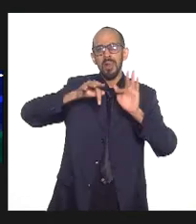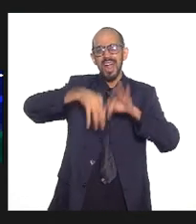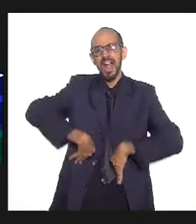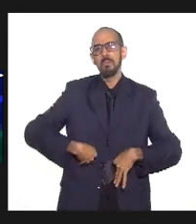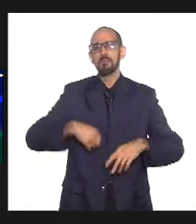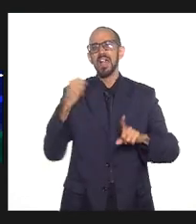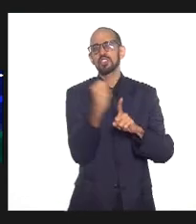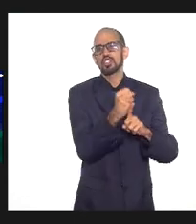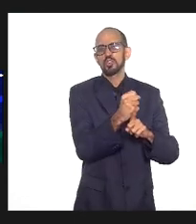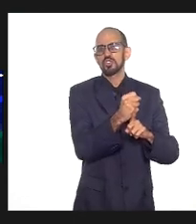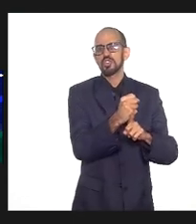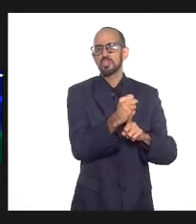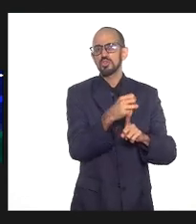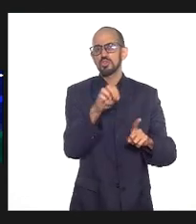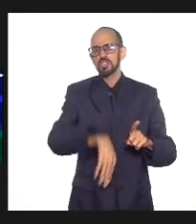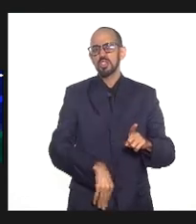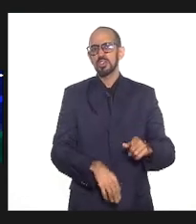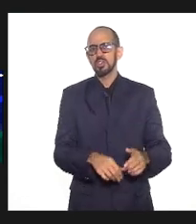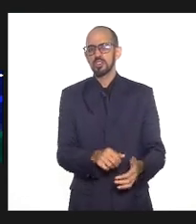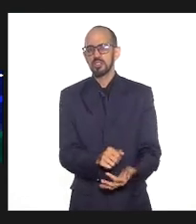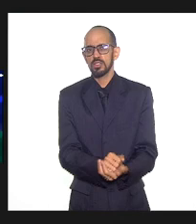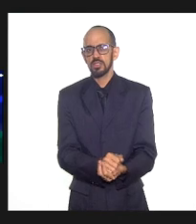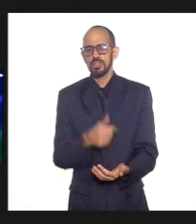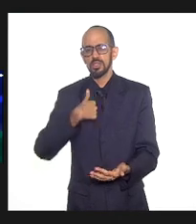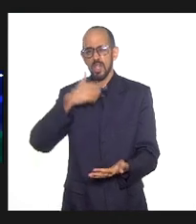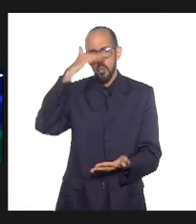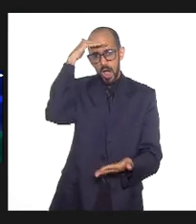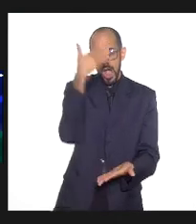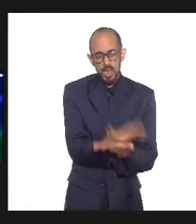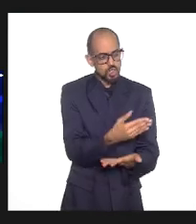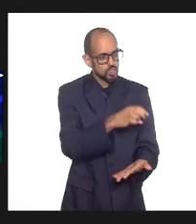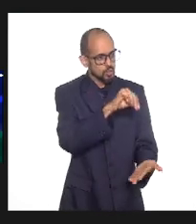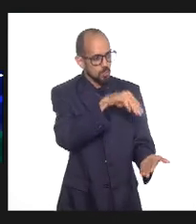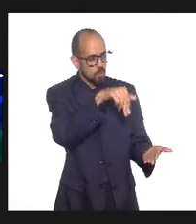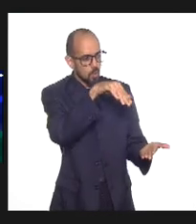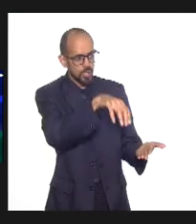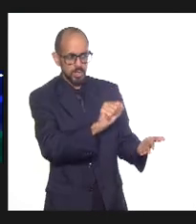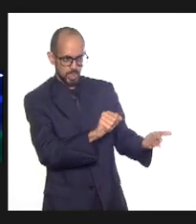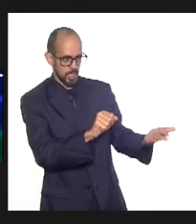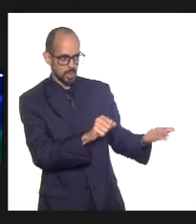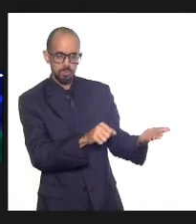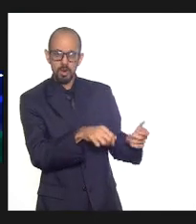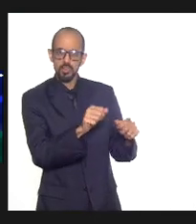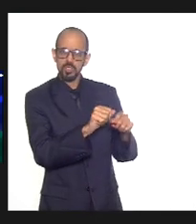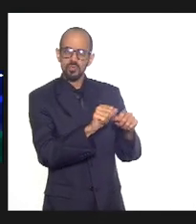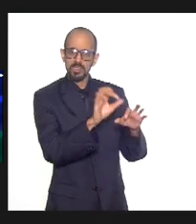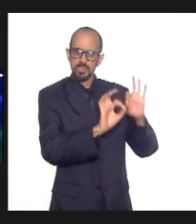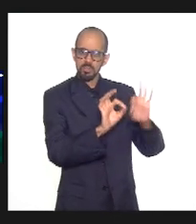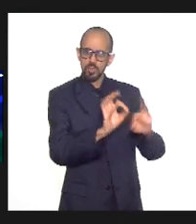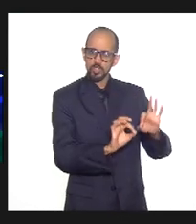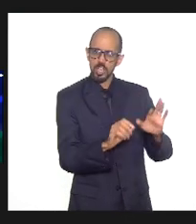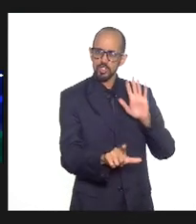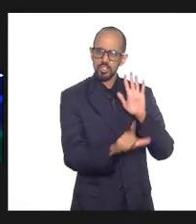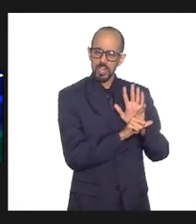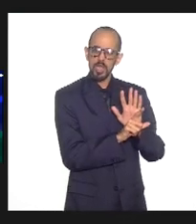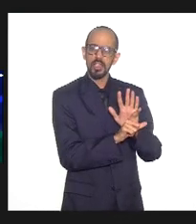desse genocídio. E eu acredito, Mônica, que para você fazer esse projeto de lei,